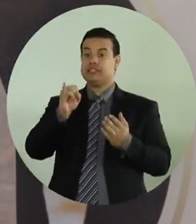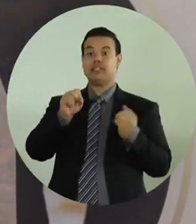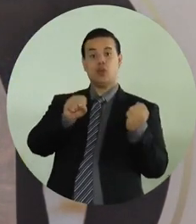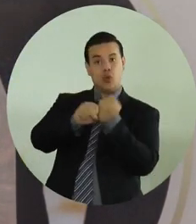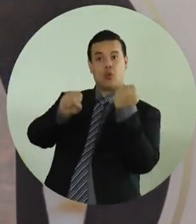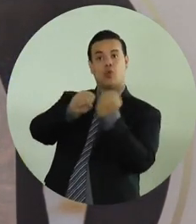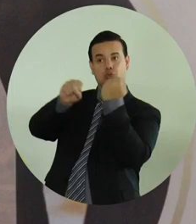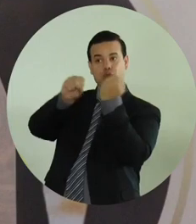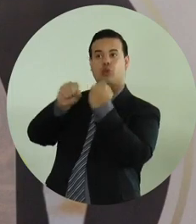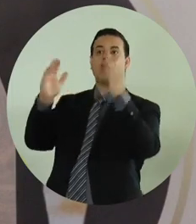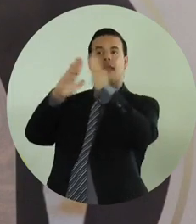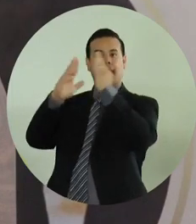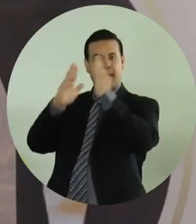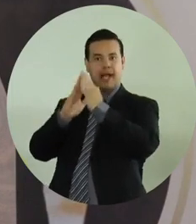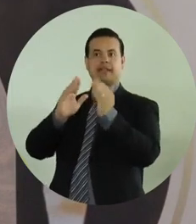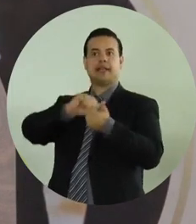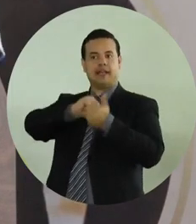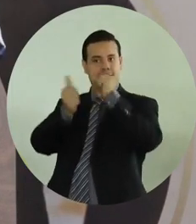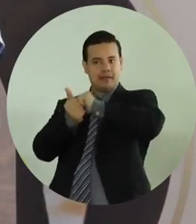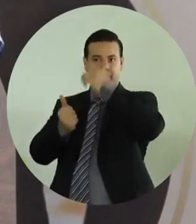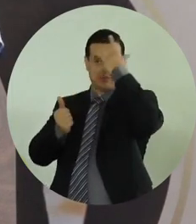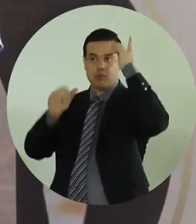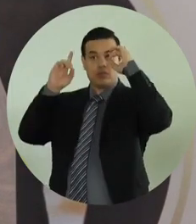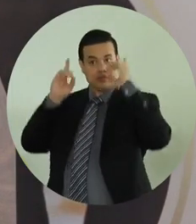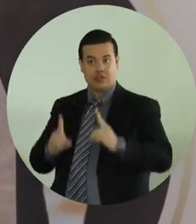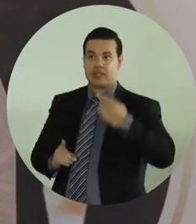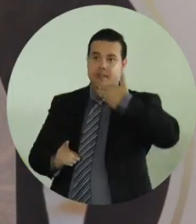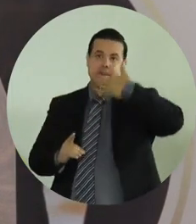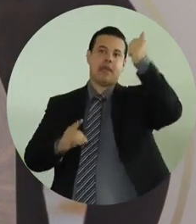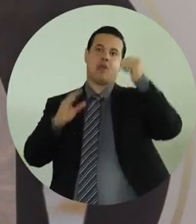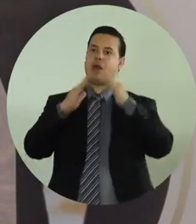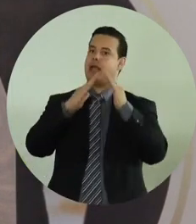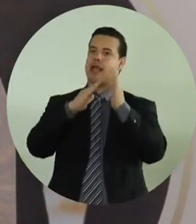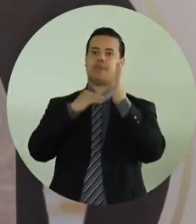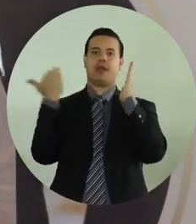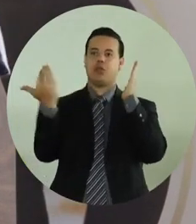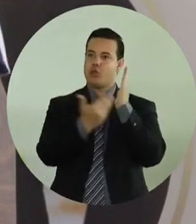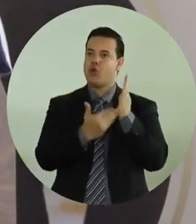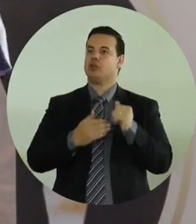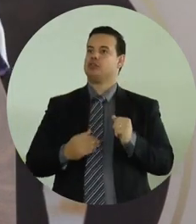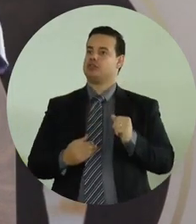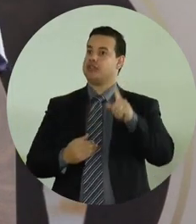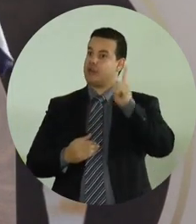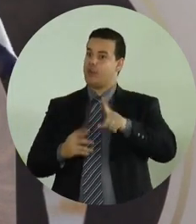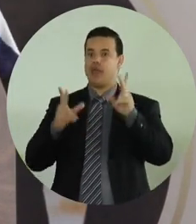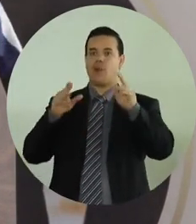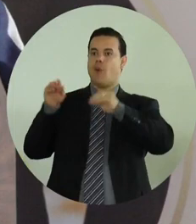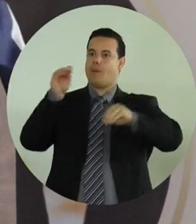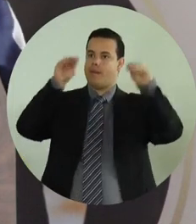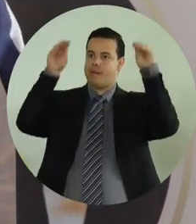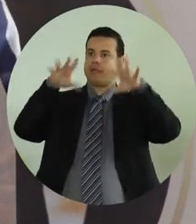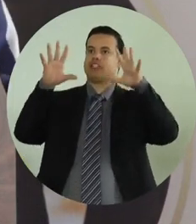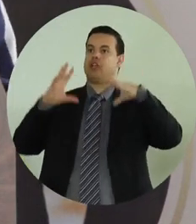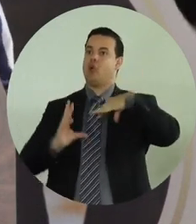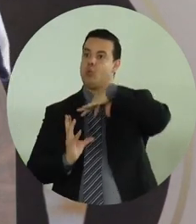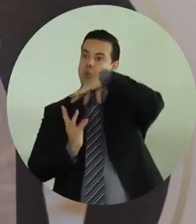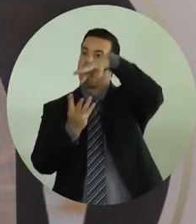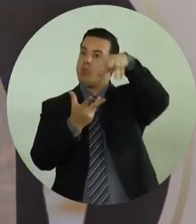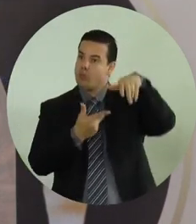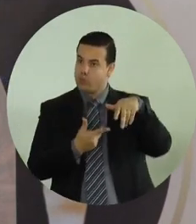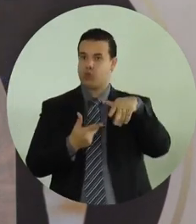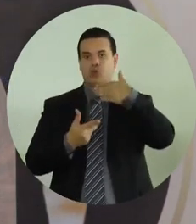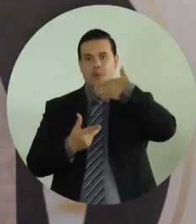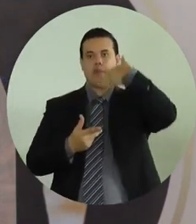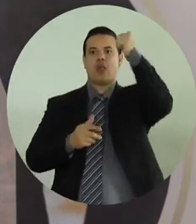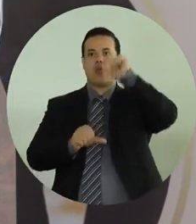social para as pessoas com deficiência, nós melhoramos a habitação de todos. Esta é a magia, o mundo que vai se colocando cada vez